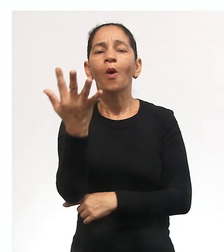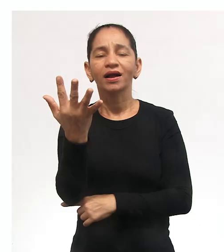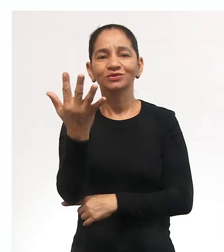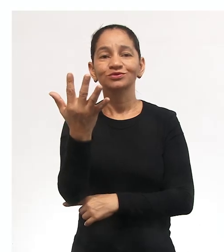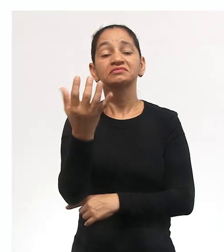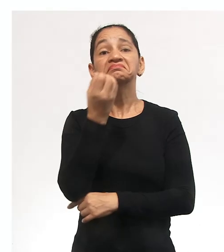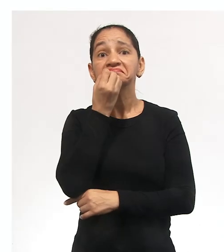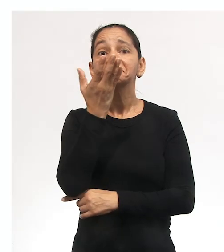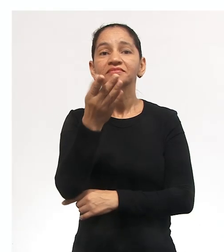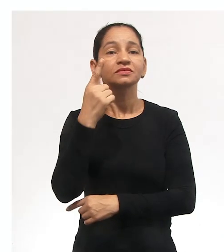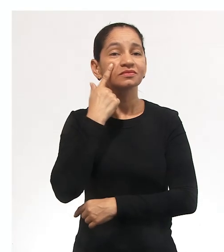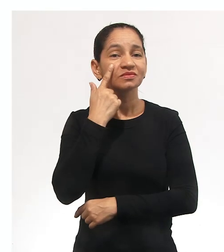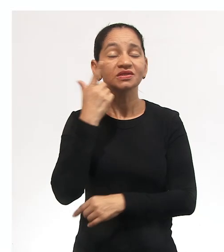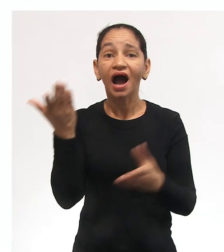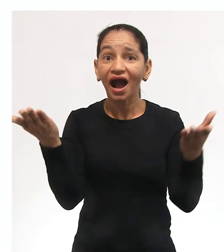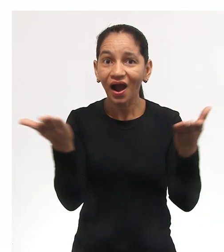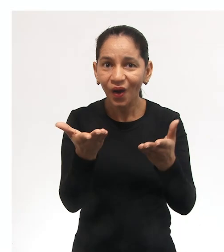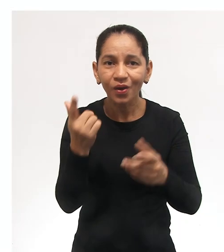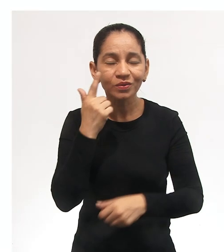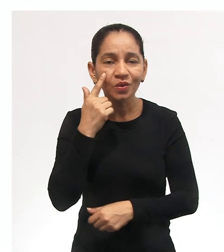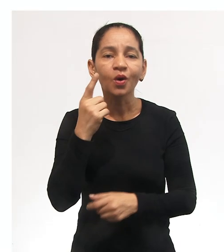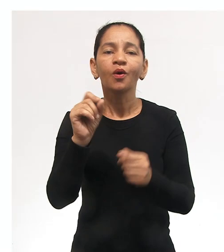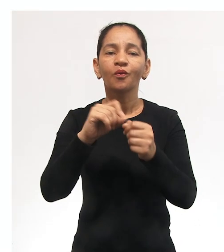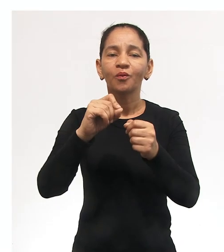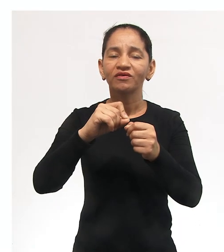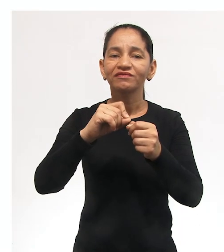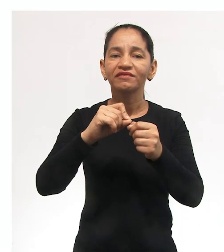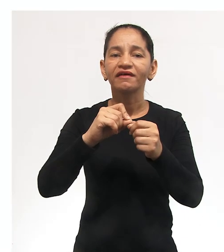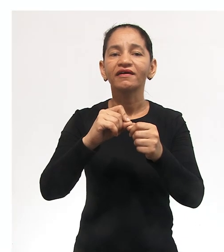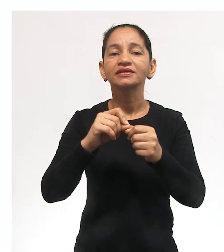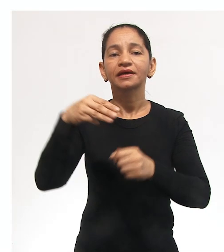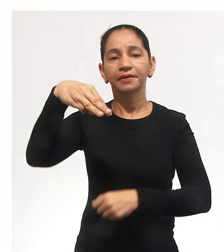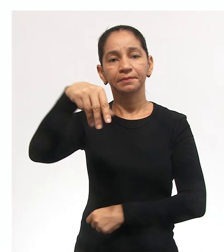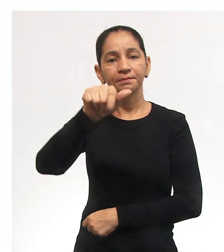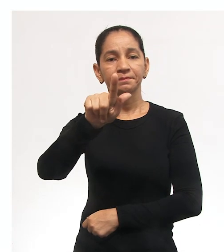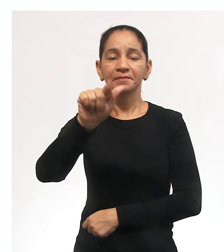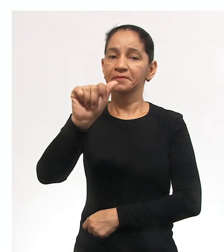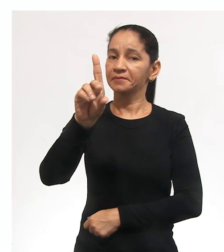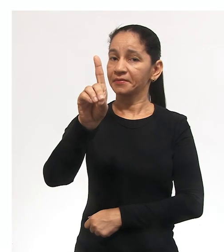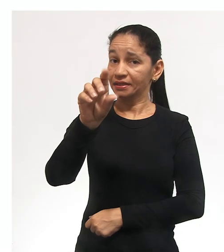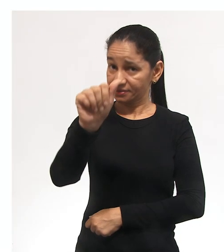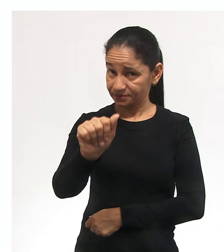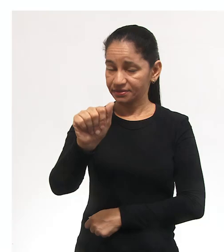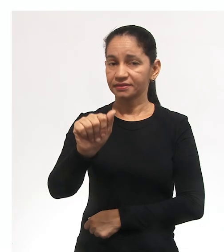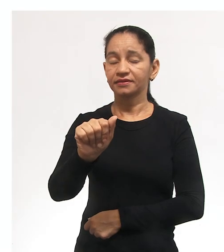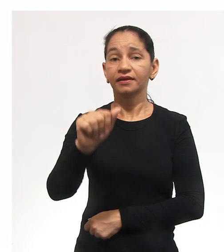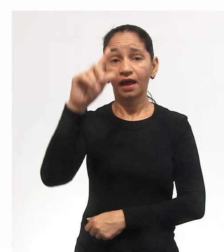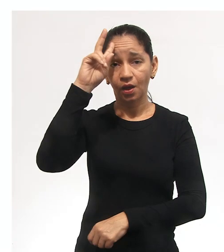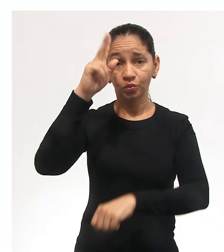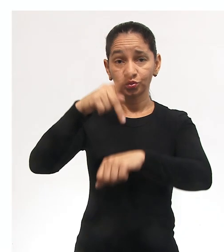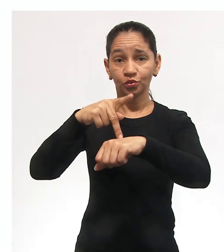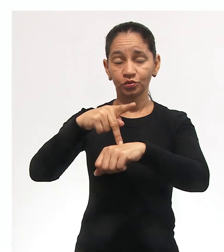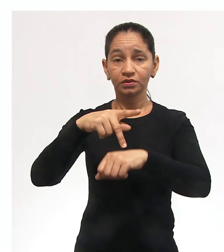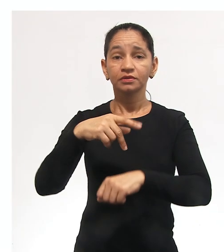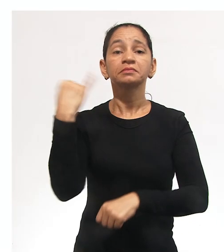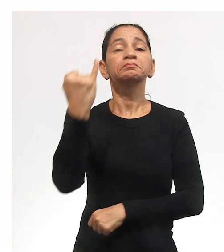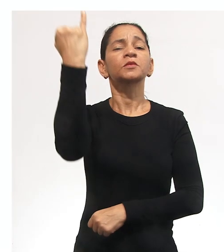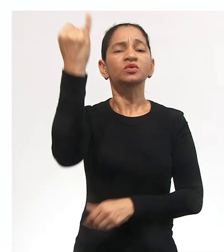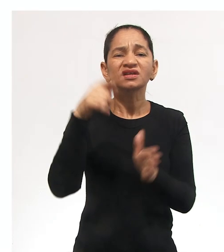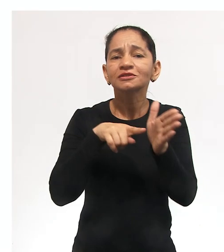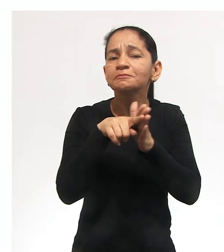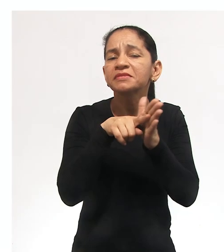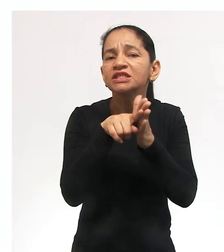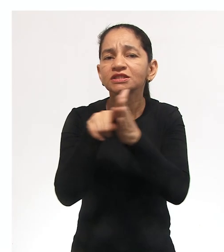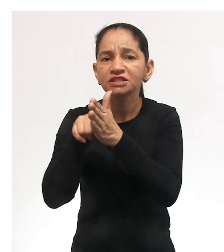de alfabetização. Aqui, gente, é uma produção da Magda Soares. É uma